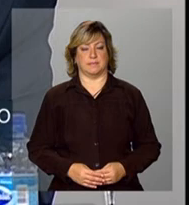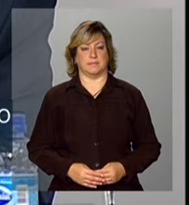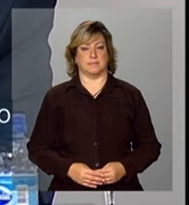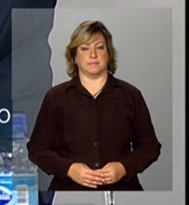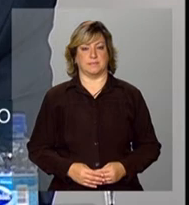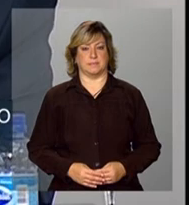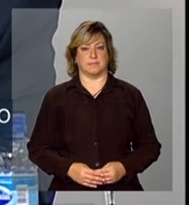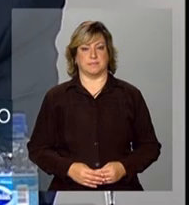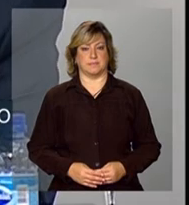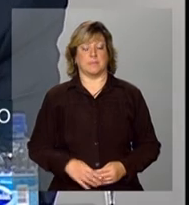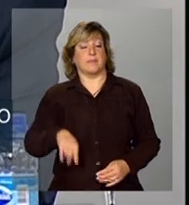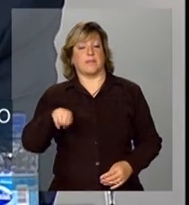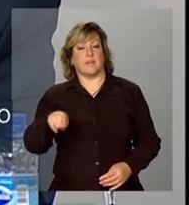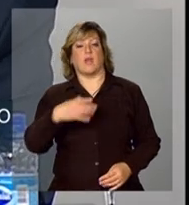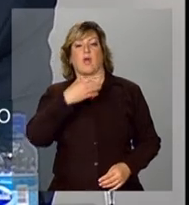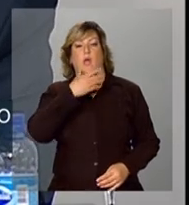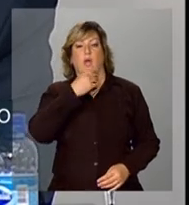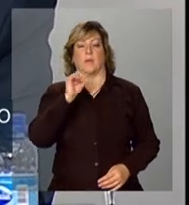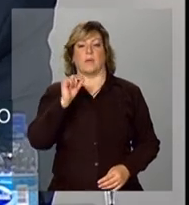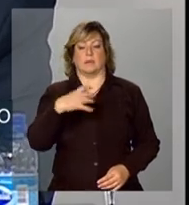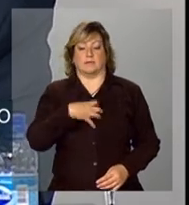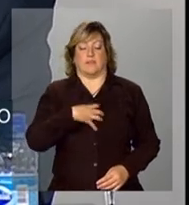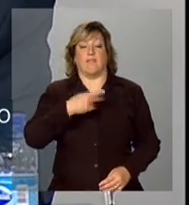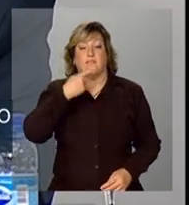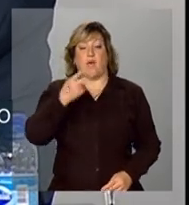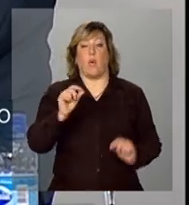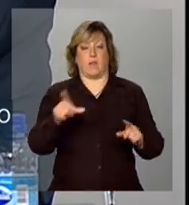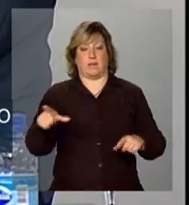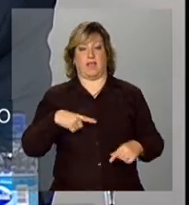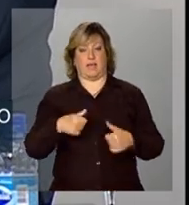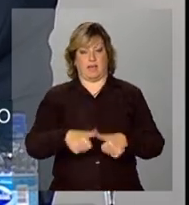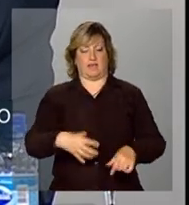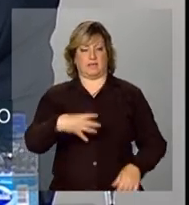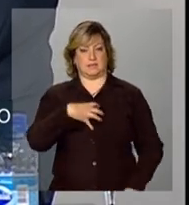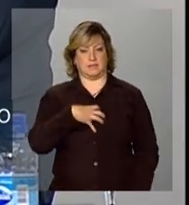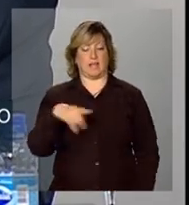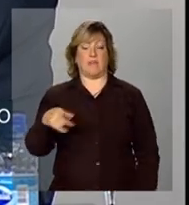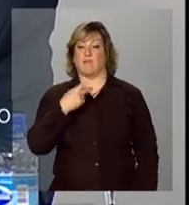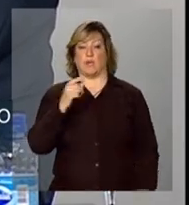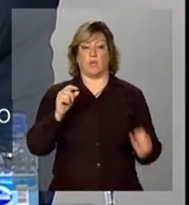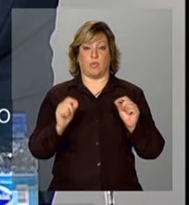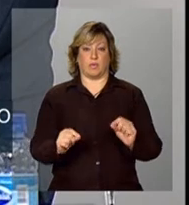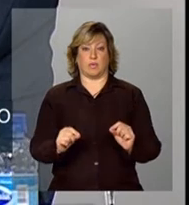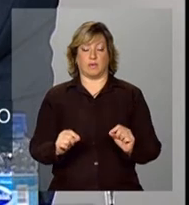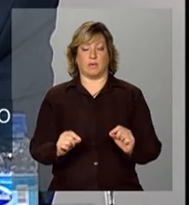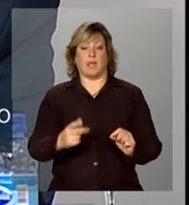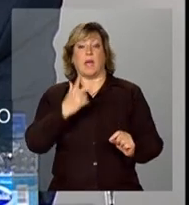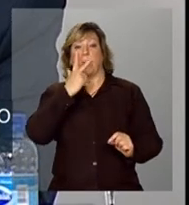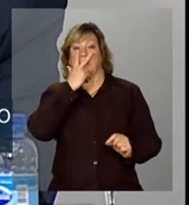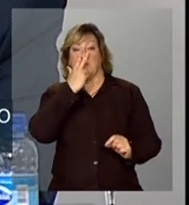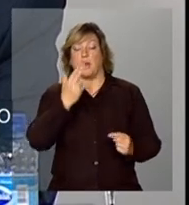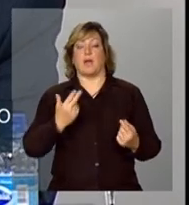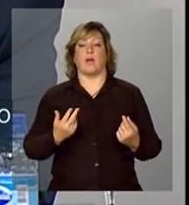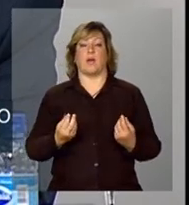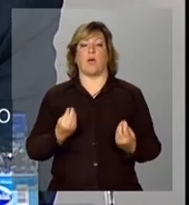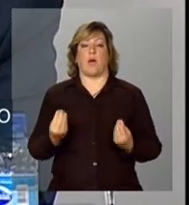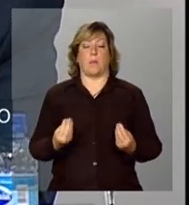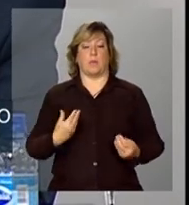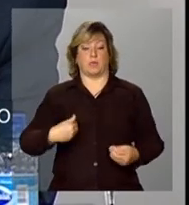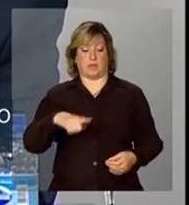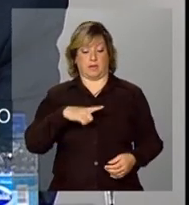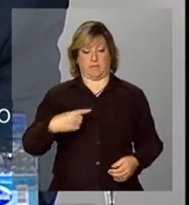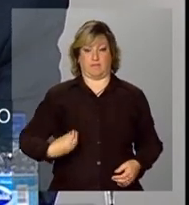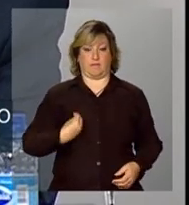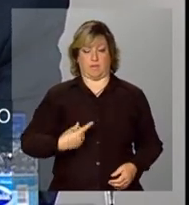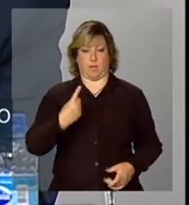de dizer o que ele estava sentindo, né? Ele falou: olha, é como se a gente... Nós estávamos vivendo o